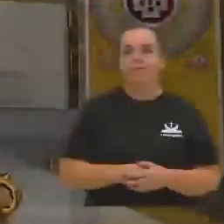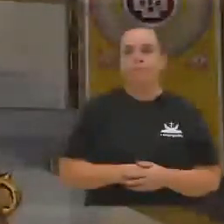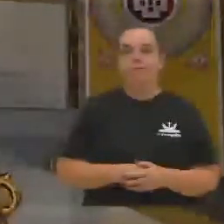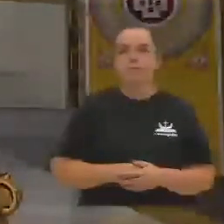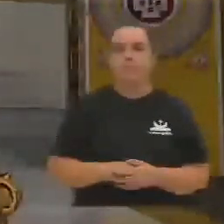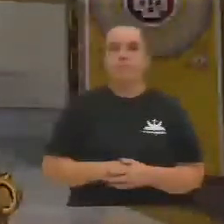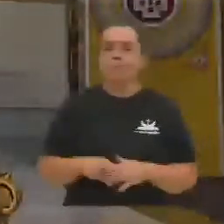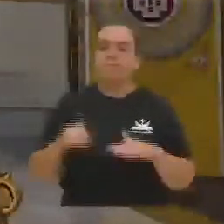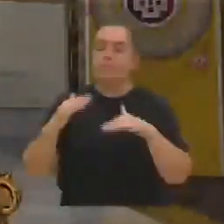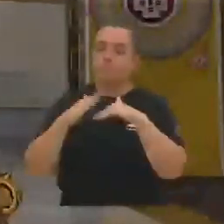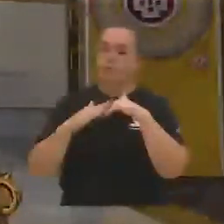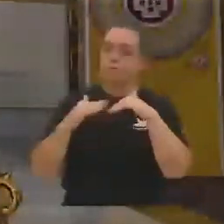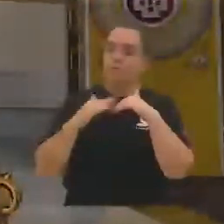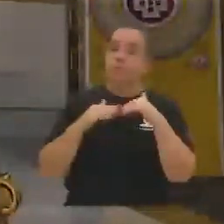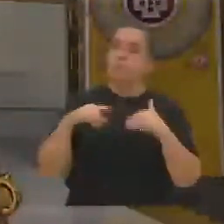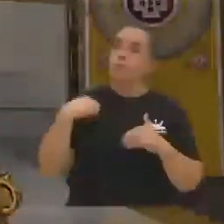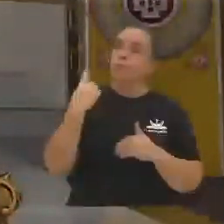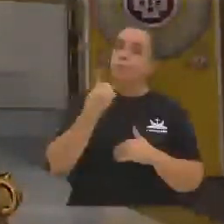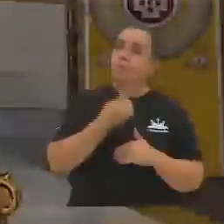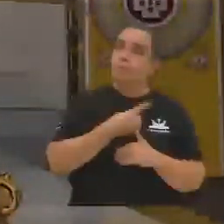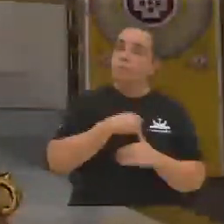Zele por nós, Mãe de Deus,